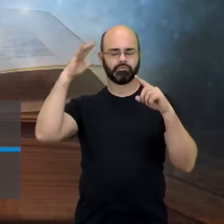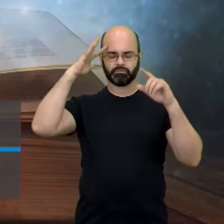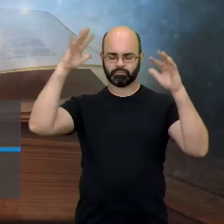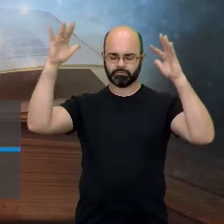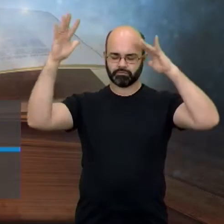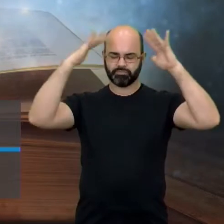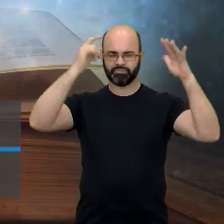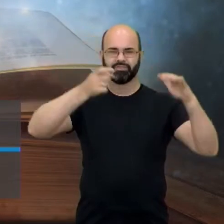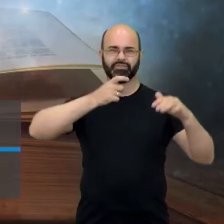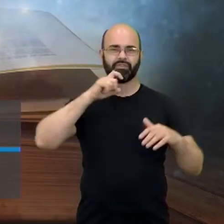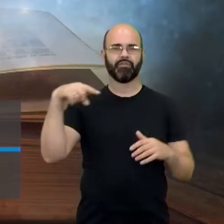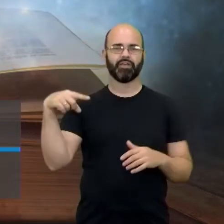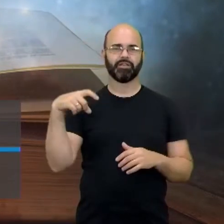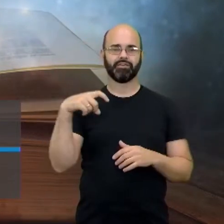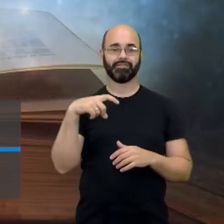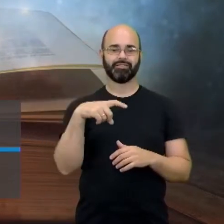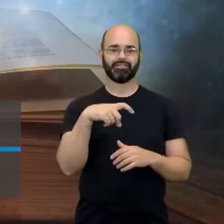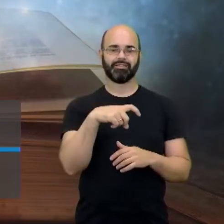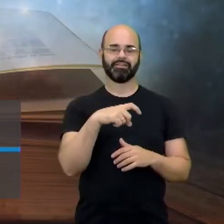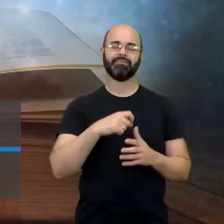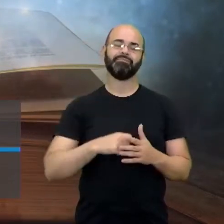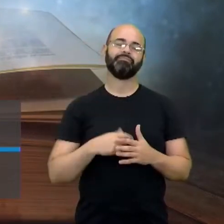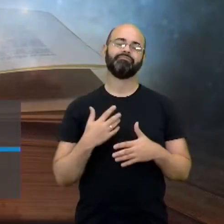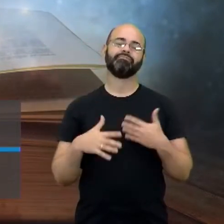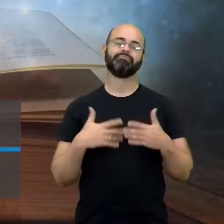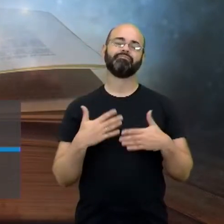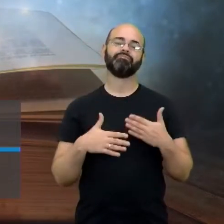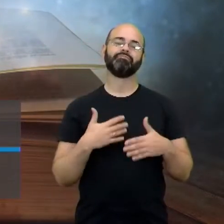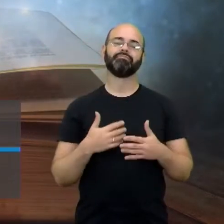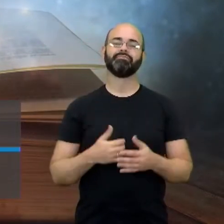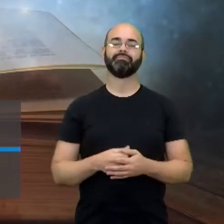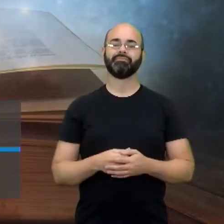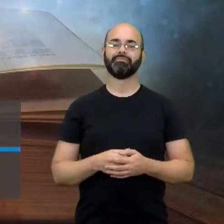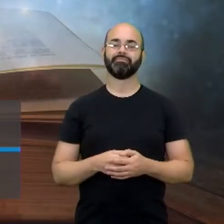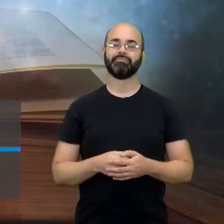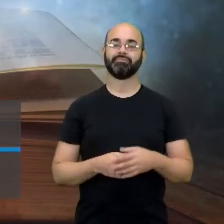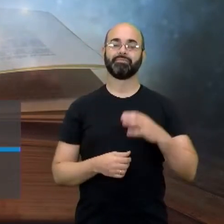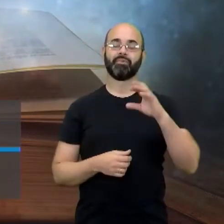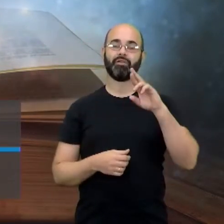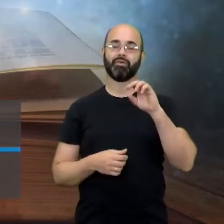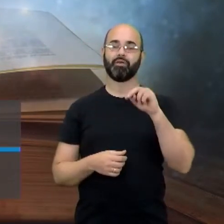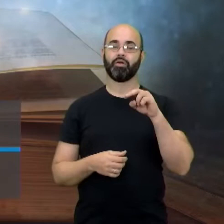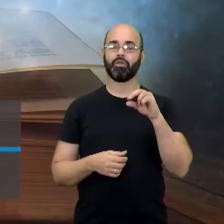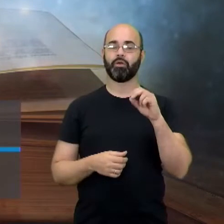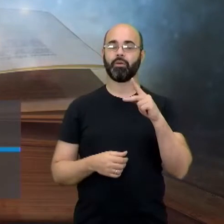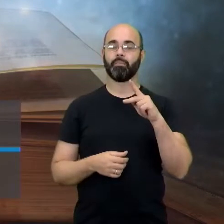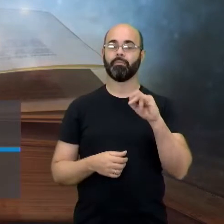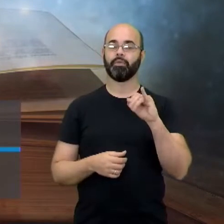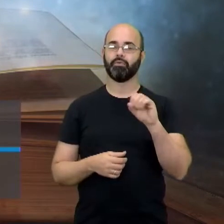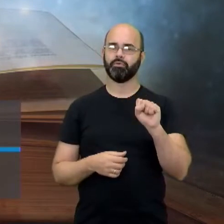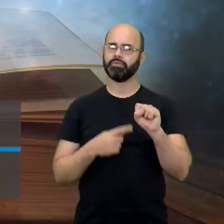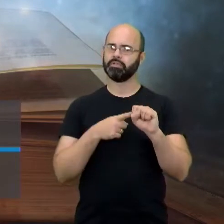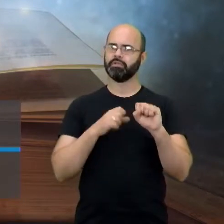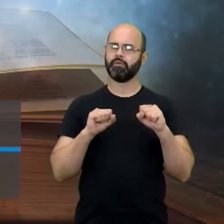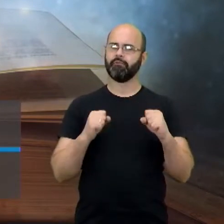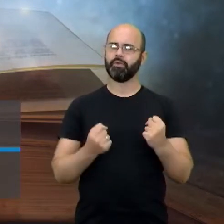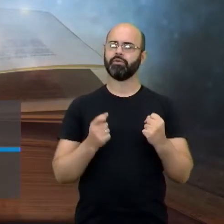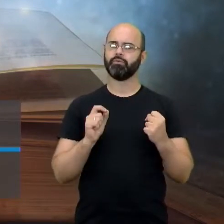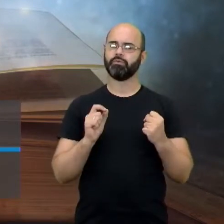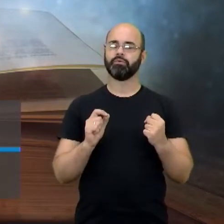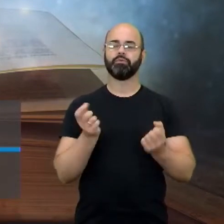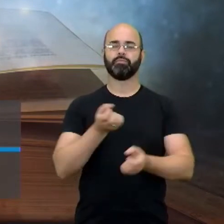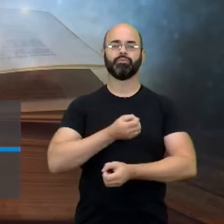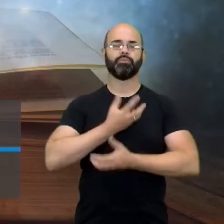certo? E olha lá o conto fantástico, né? E ele descreve assim os cronópios. E a força dos cronópios é a